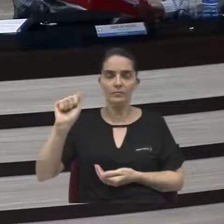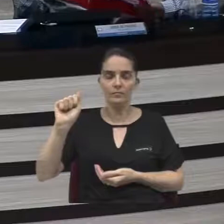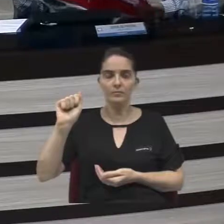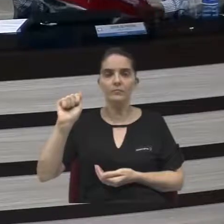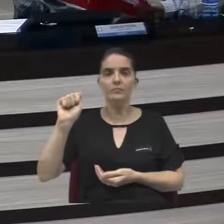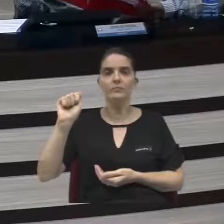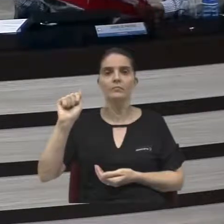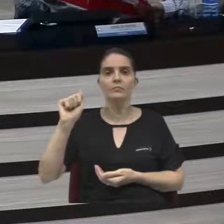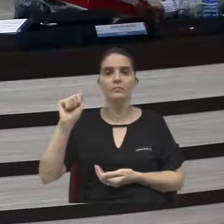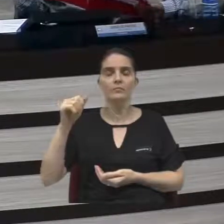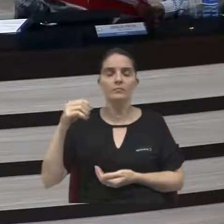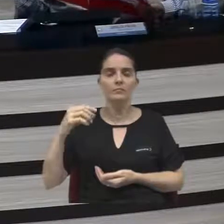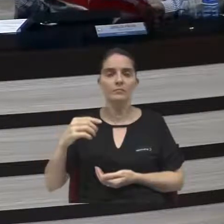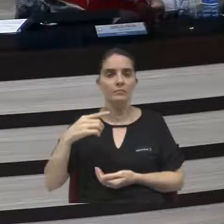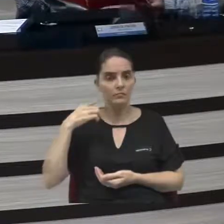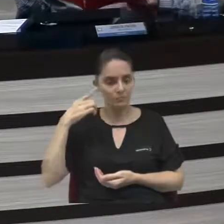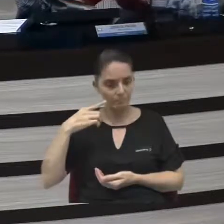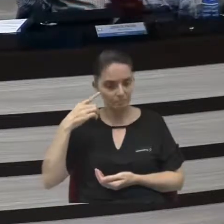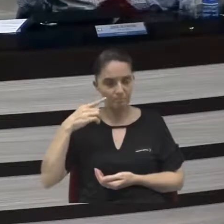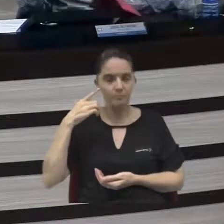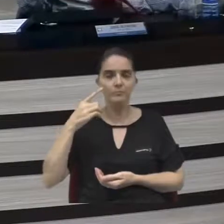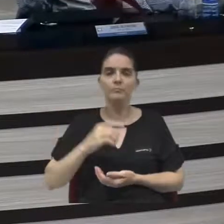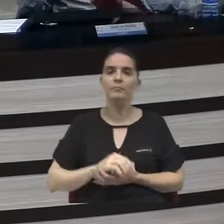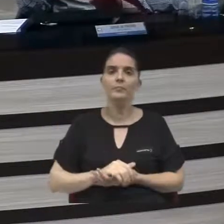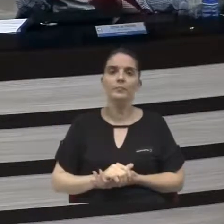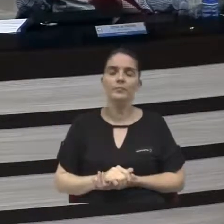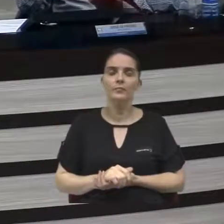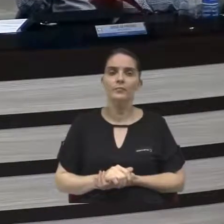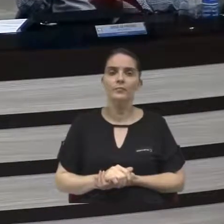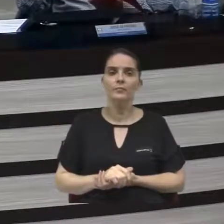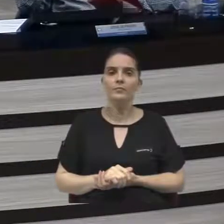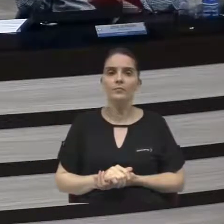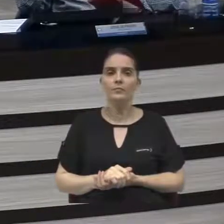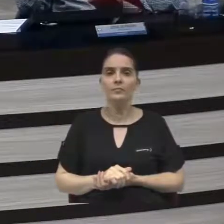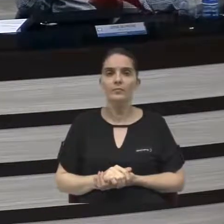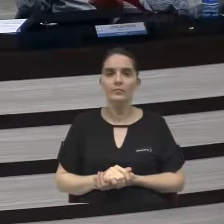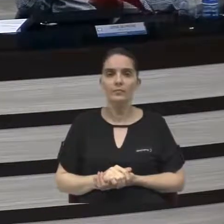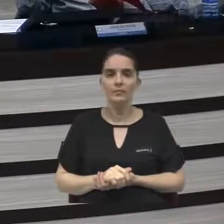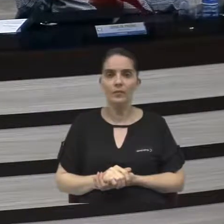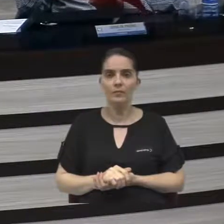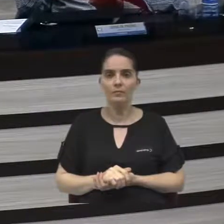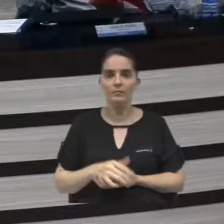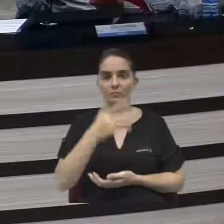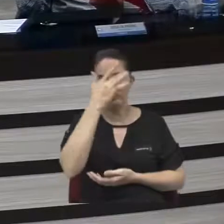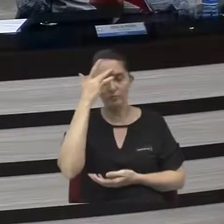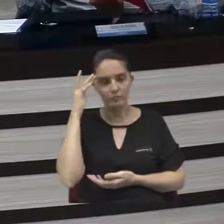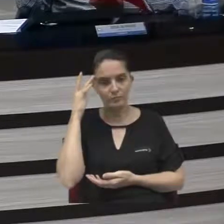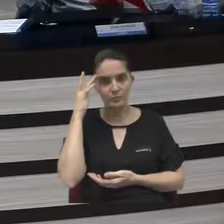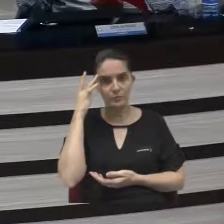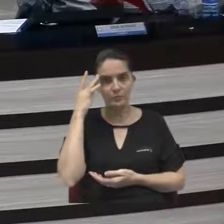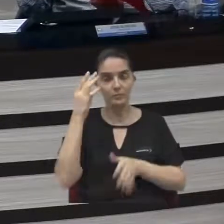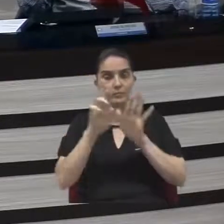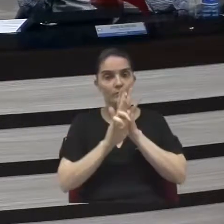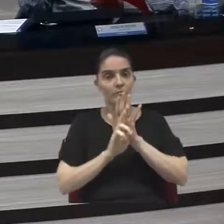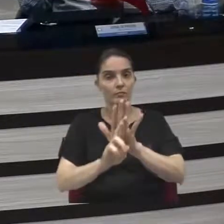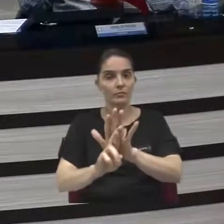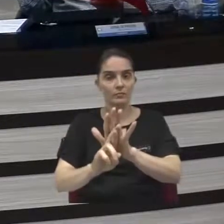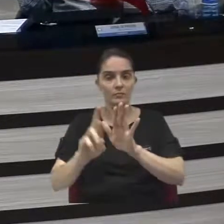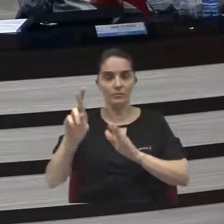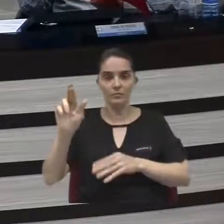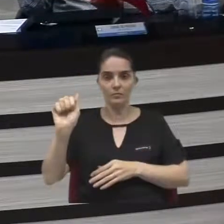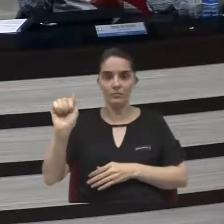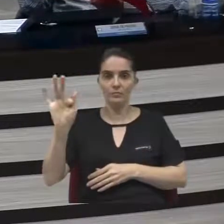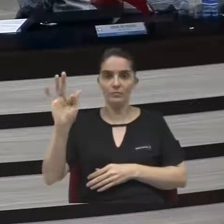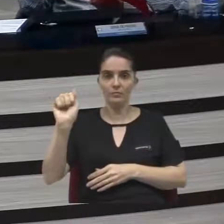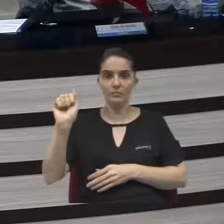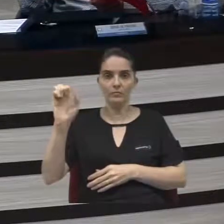Pavaveri Zamaro, OAB São Paulo 376.248, Procuradores de Conta, Rafael Antônio Baldo.